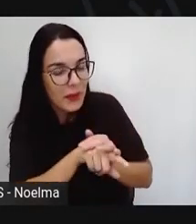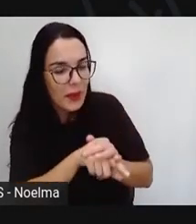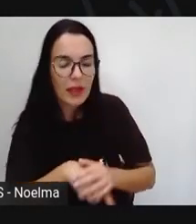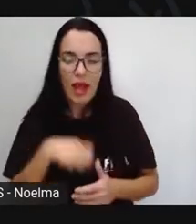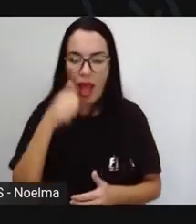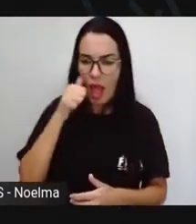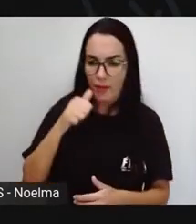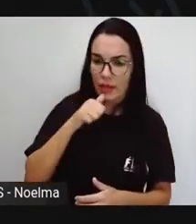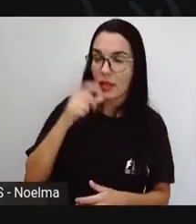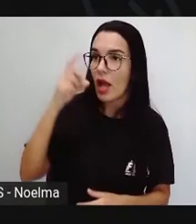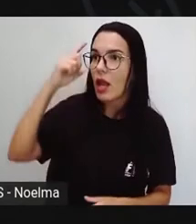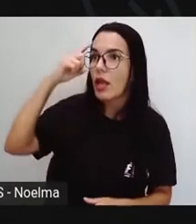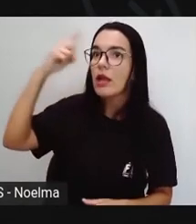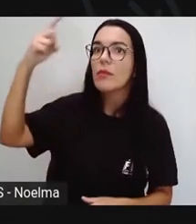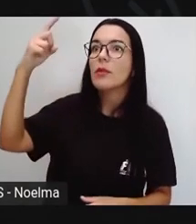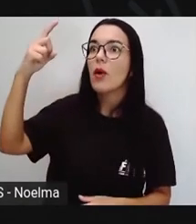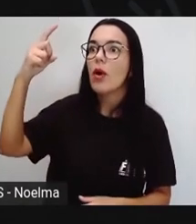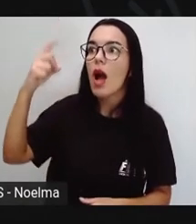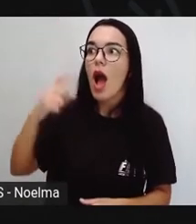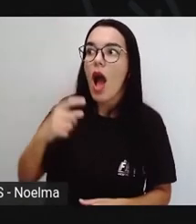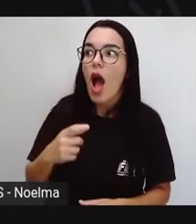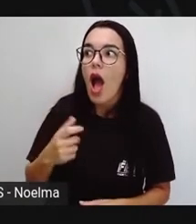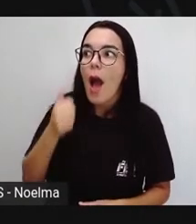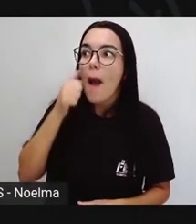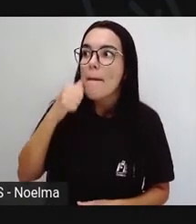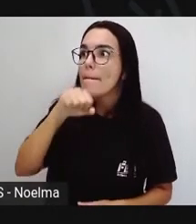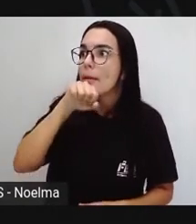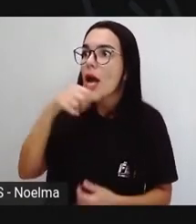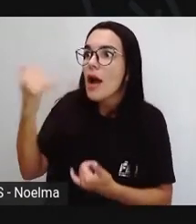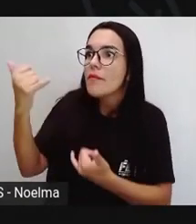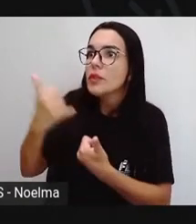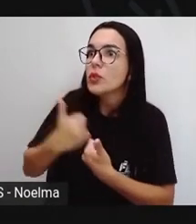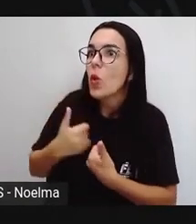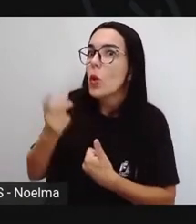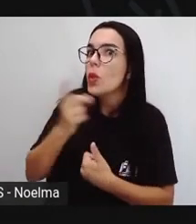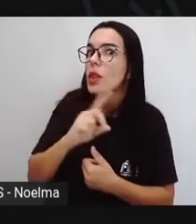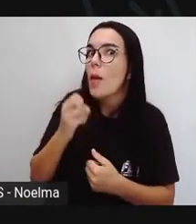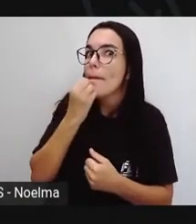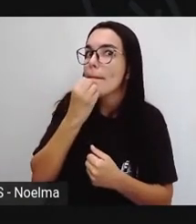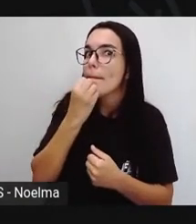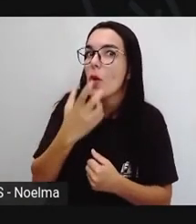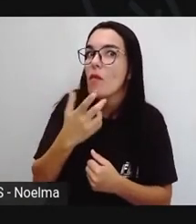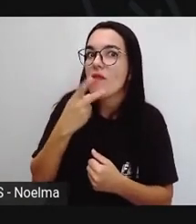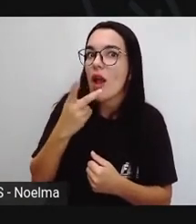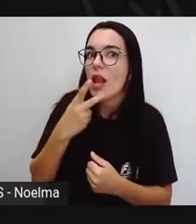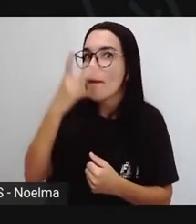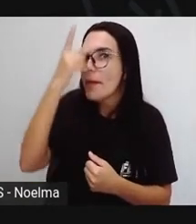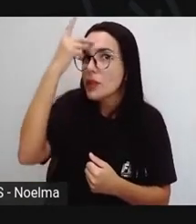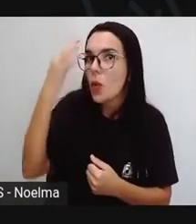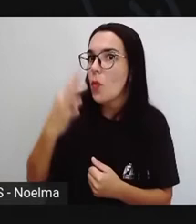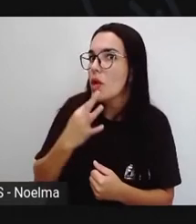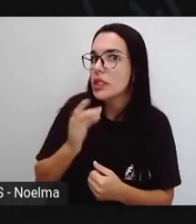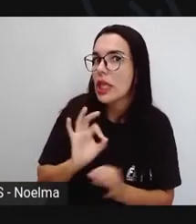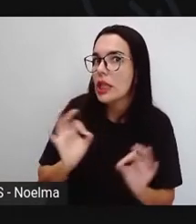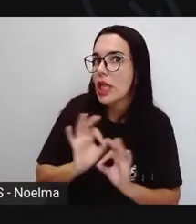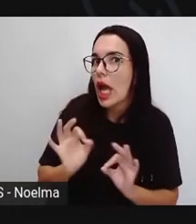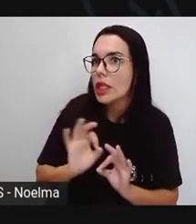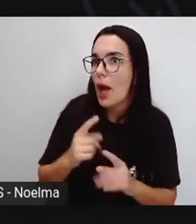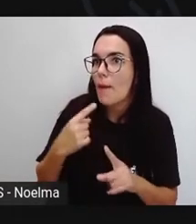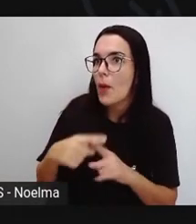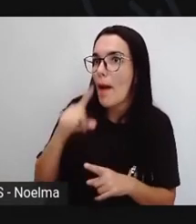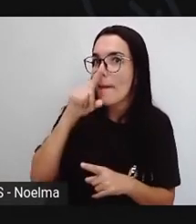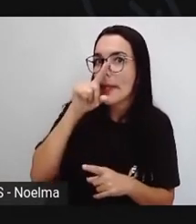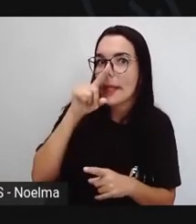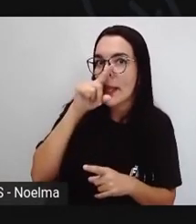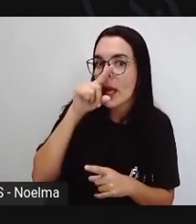Mariana lembrou da mãe. Não era bom falar com estranhos. Era perigoso por